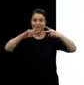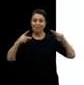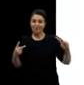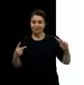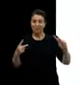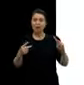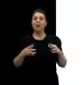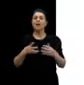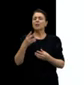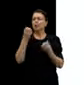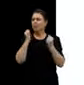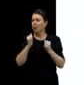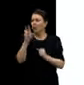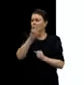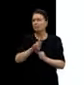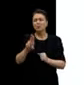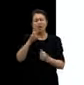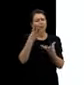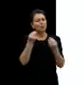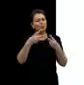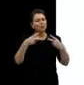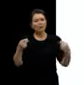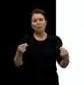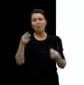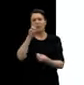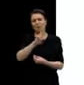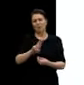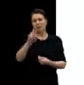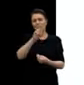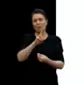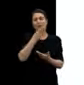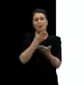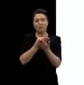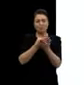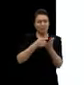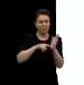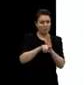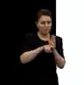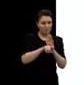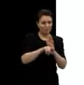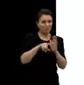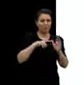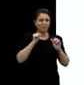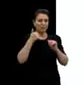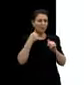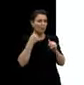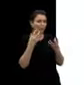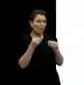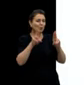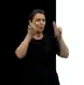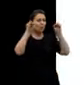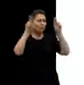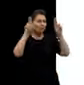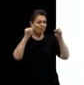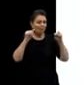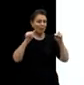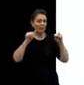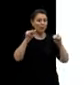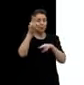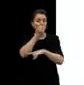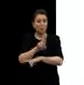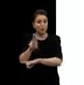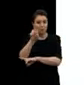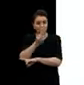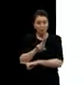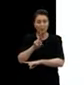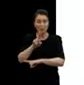são muitas, vocês podem achar aí muitas questões, muitos enunciados que vão estar envolvendo as aplicações